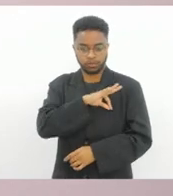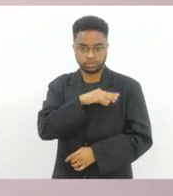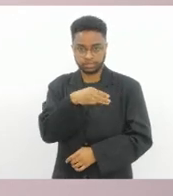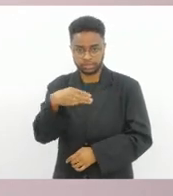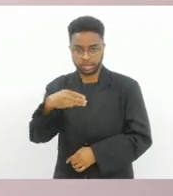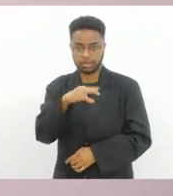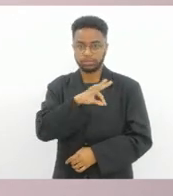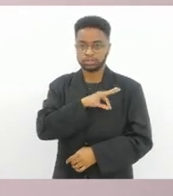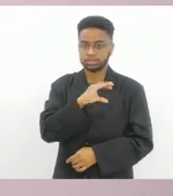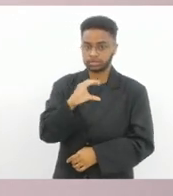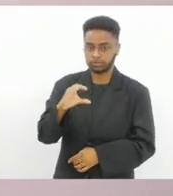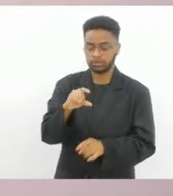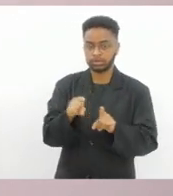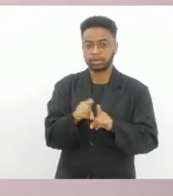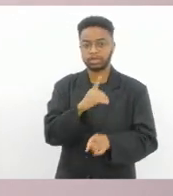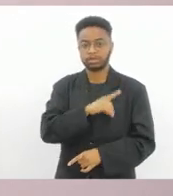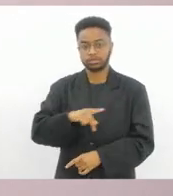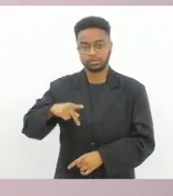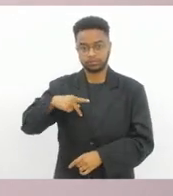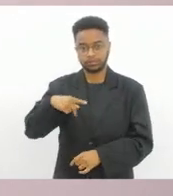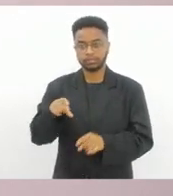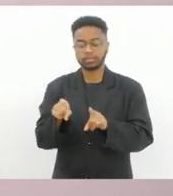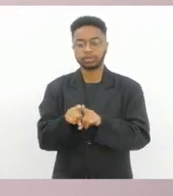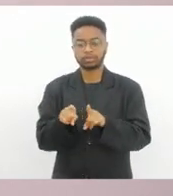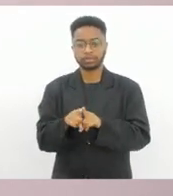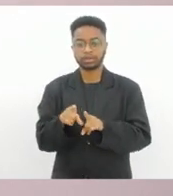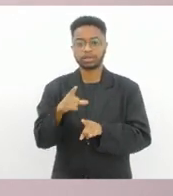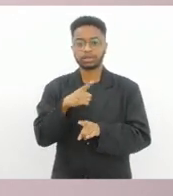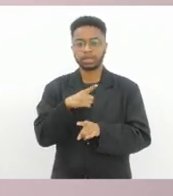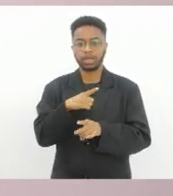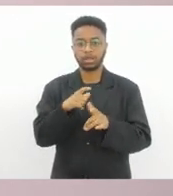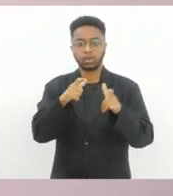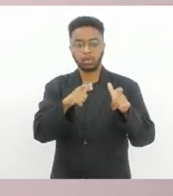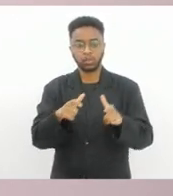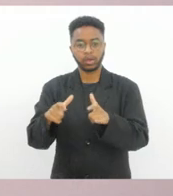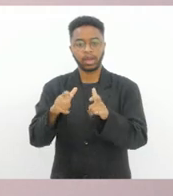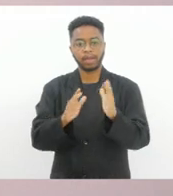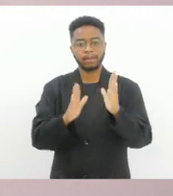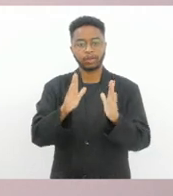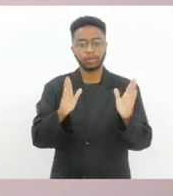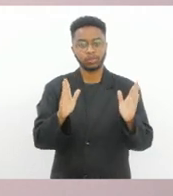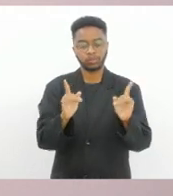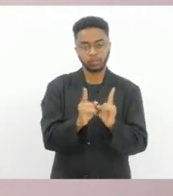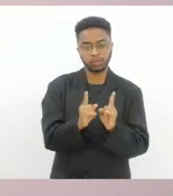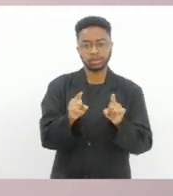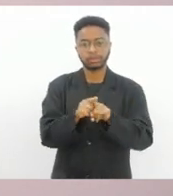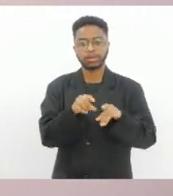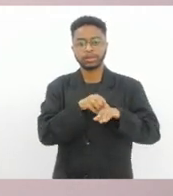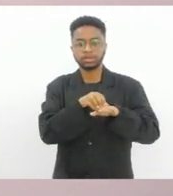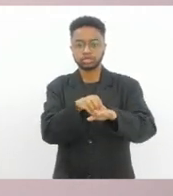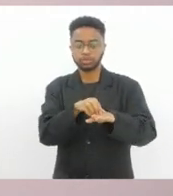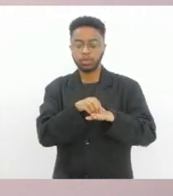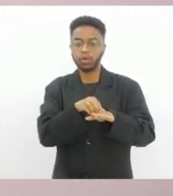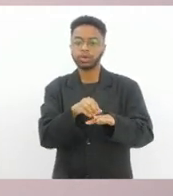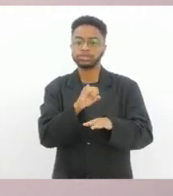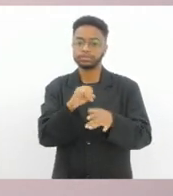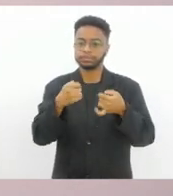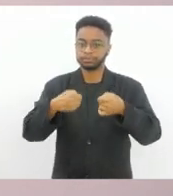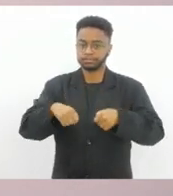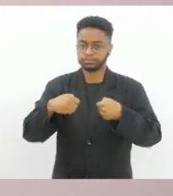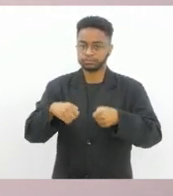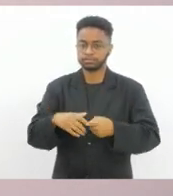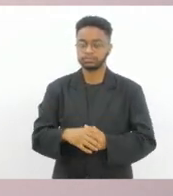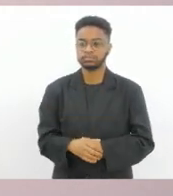Polícia Civil, da Defensoria Pública. Além disso, tem alojamento de passagem, tem transporte para deslocamento caso haja